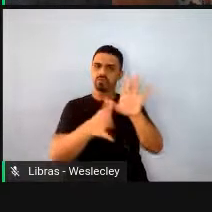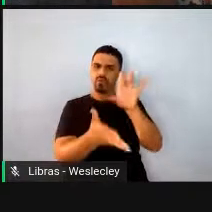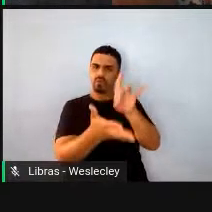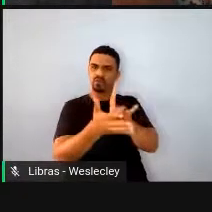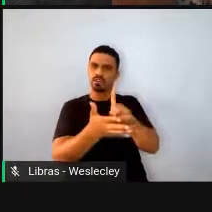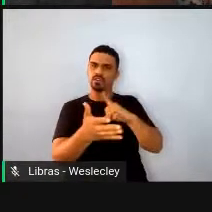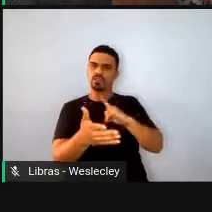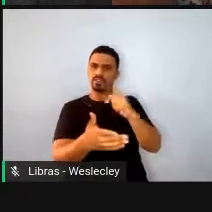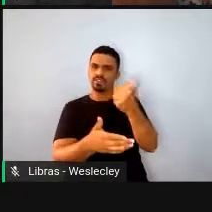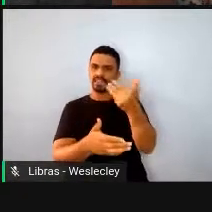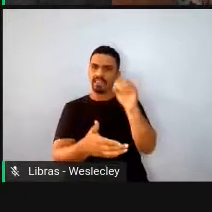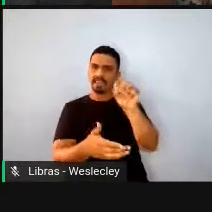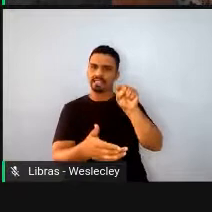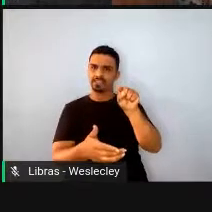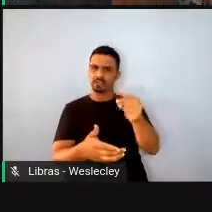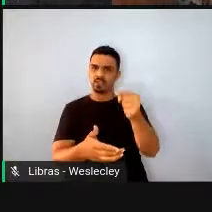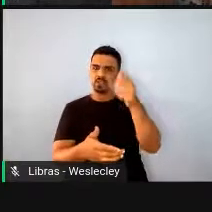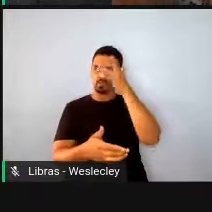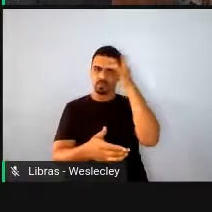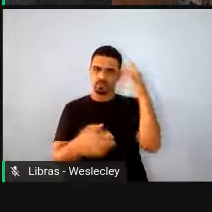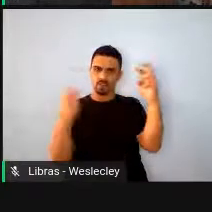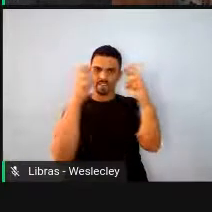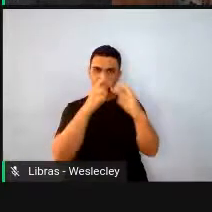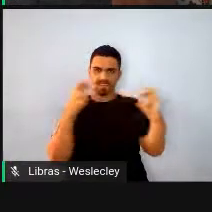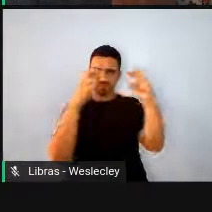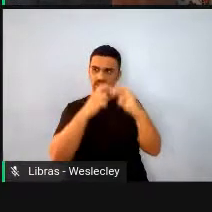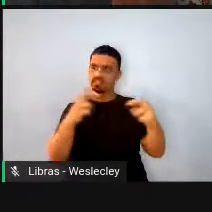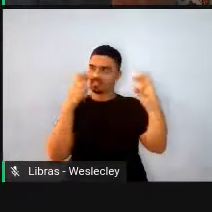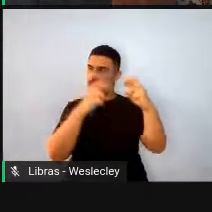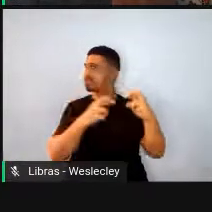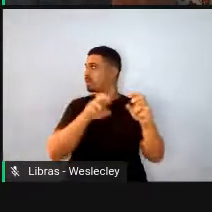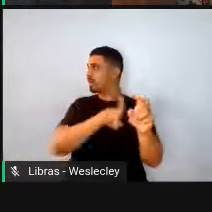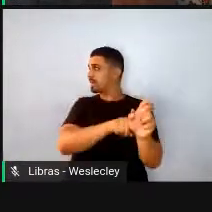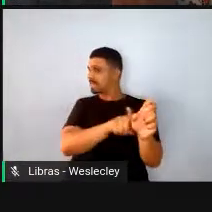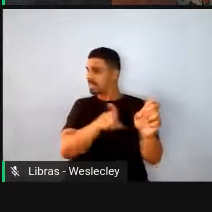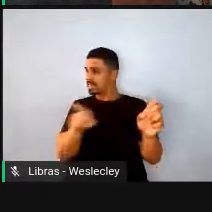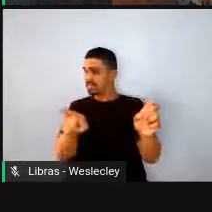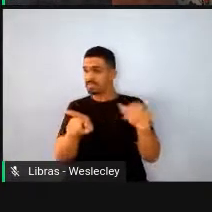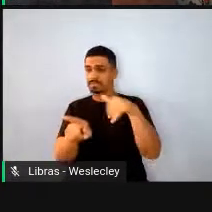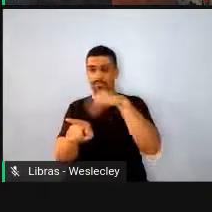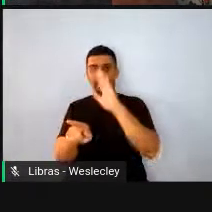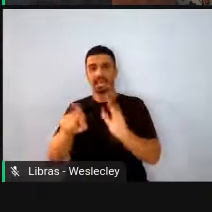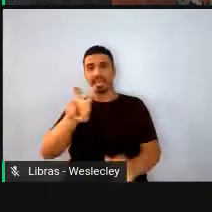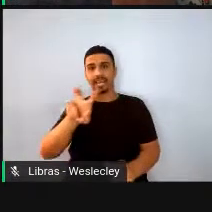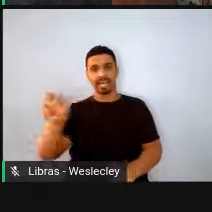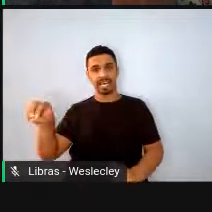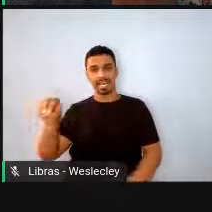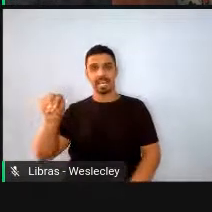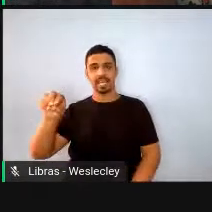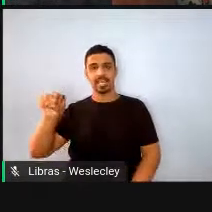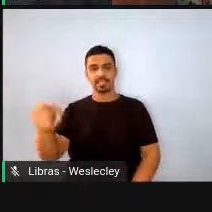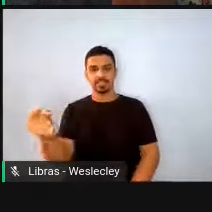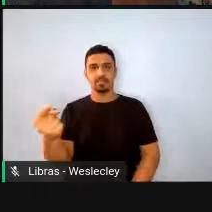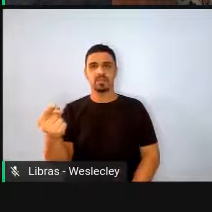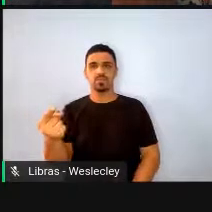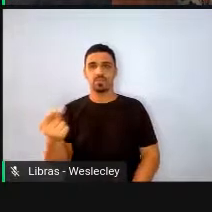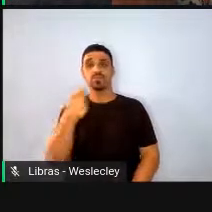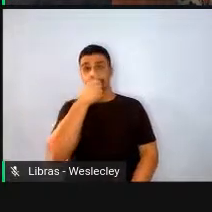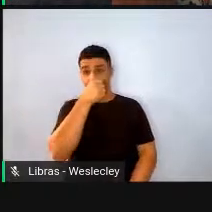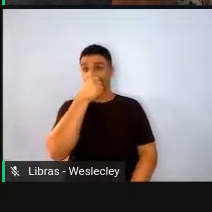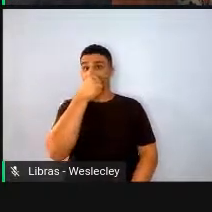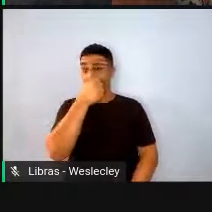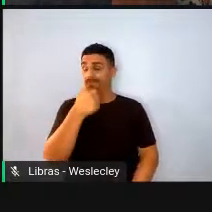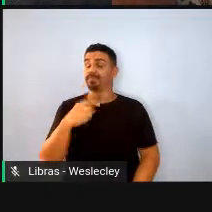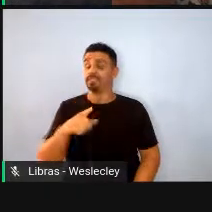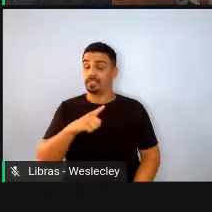mil visualizações. A do Simão Bolívar, mais de 500 mil. Então, assim, ela